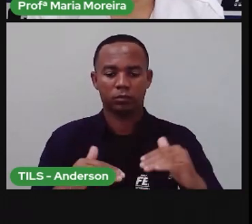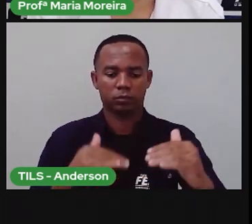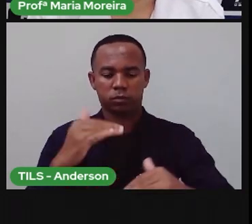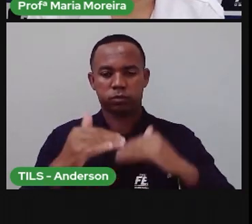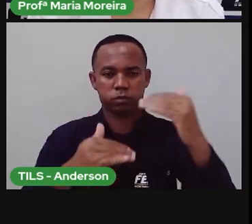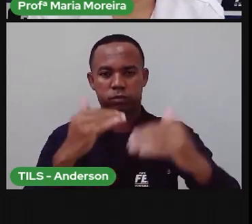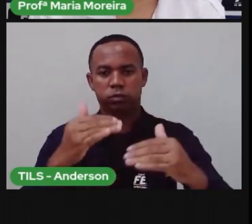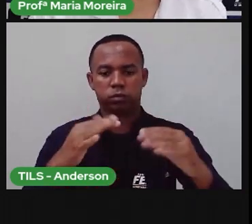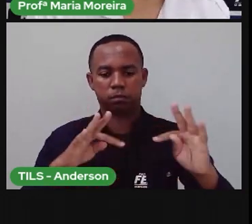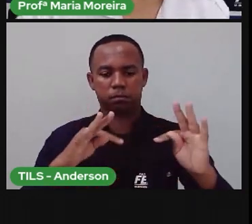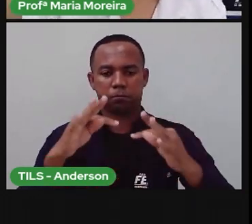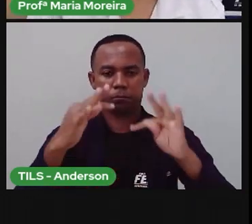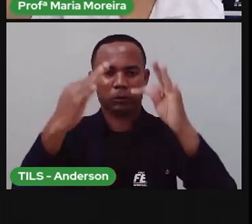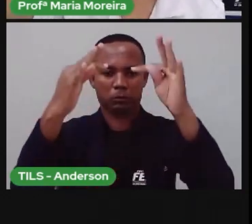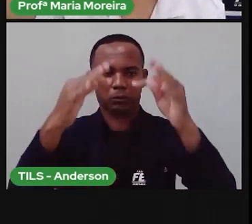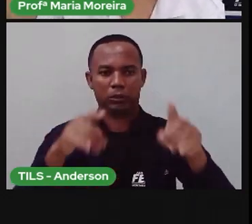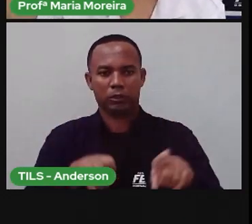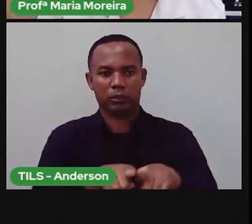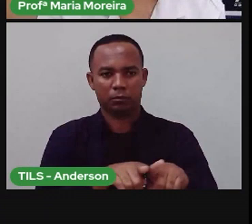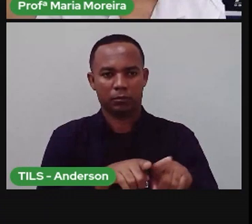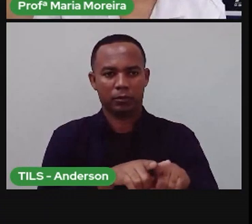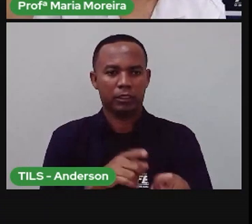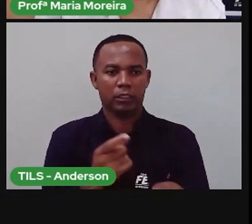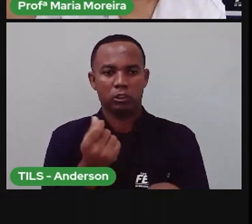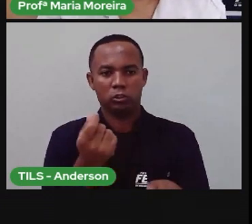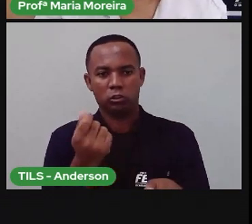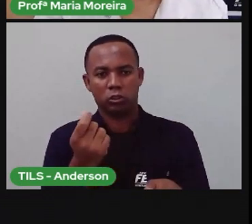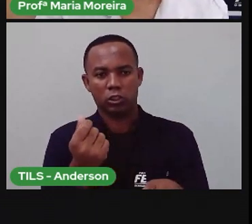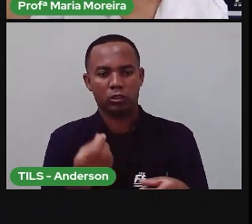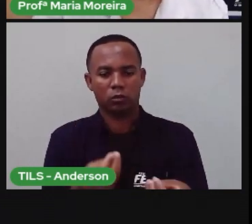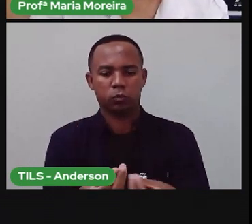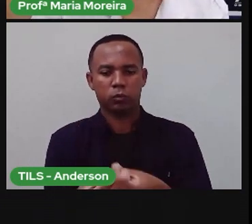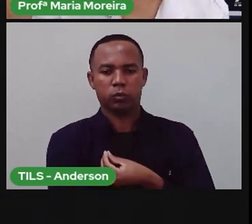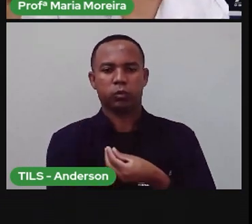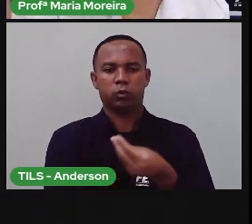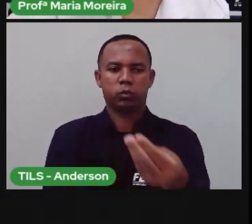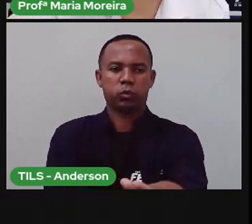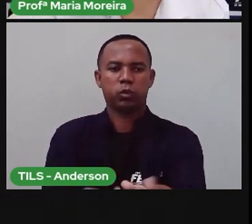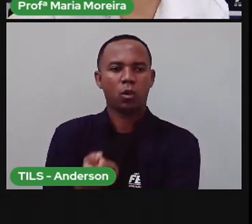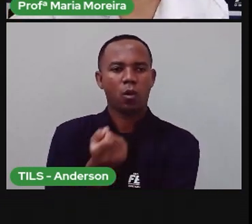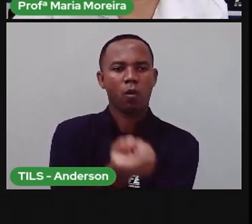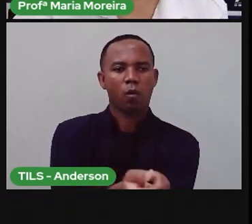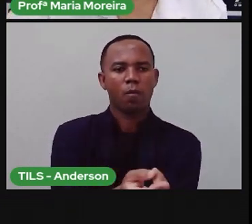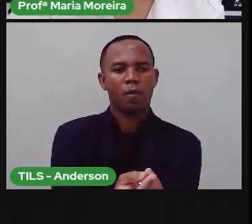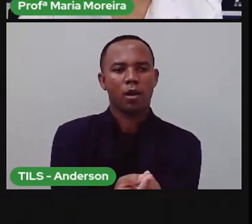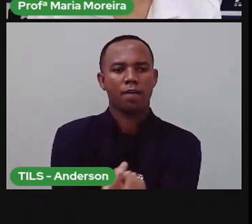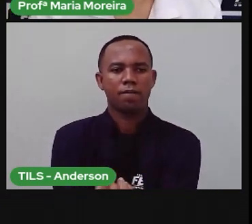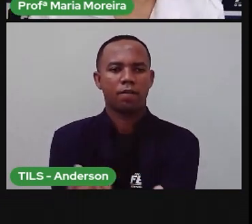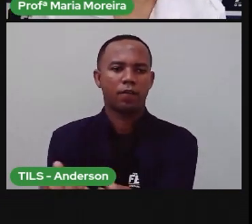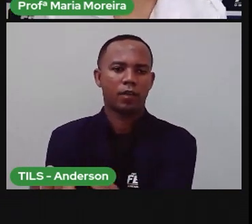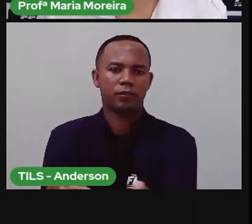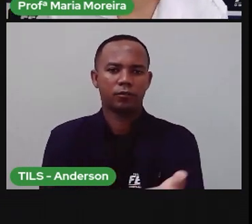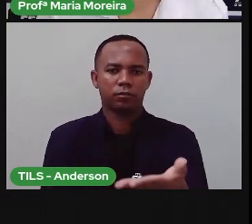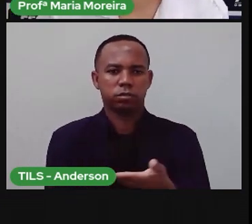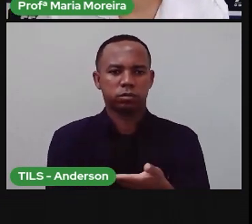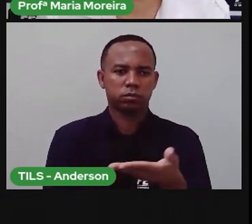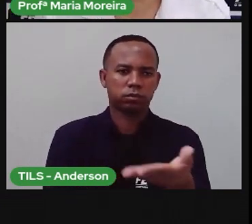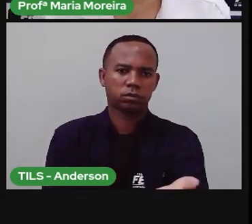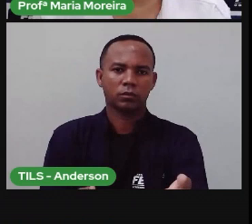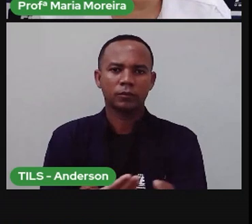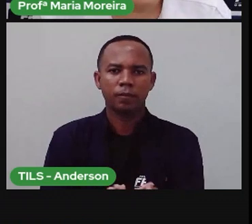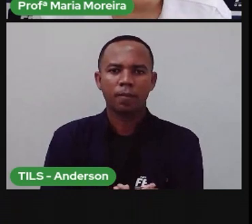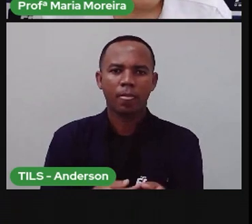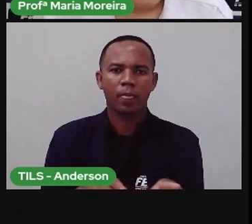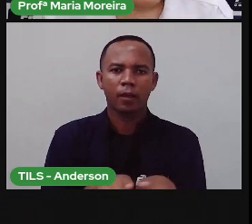do sistema capitalista, que quer dizer o quê? Que envolve o capital, que envolve o dinheiro. Bom, é o segundo